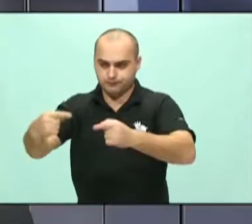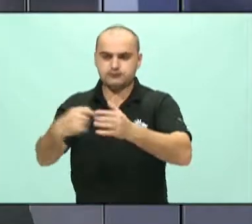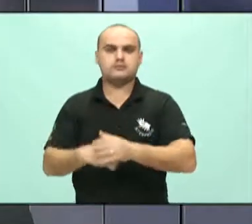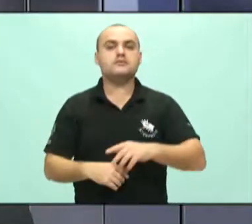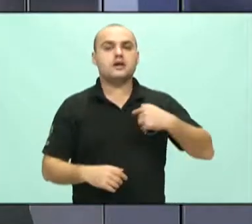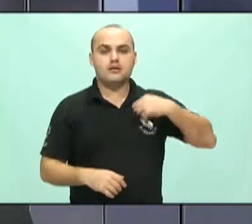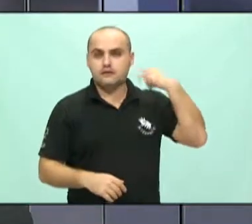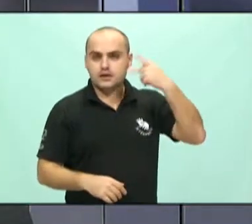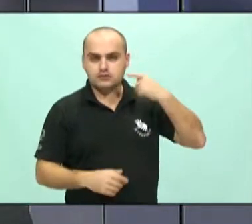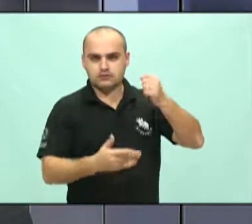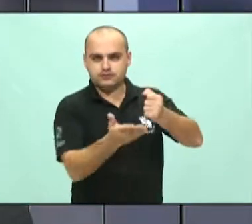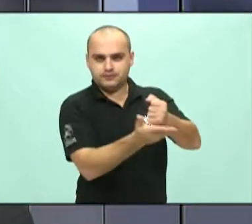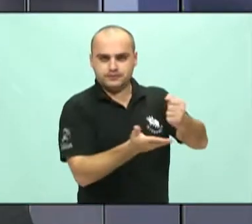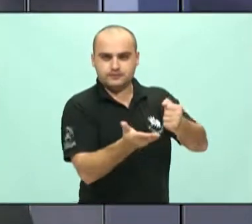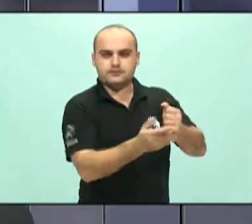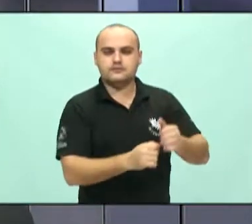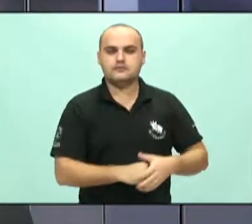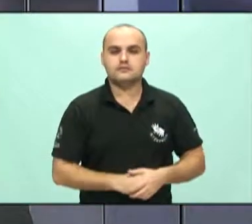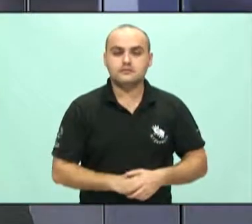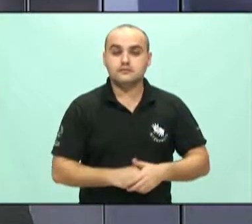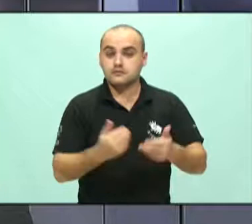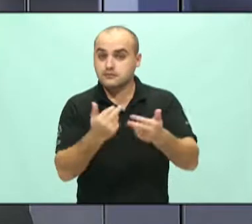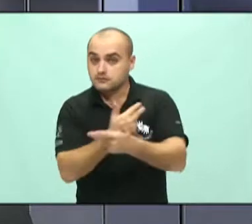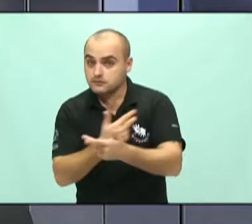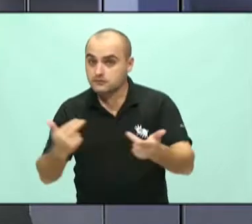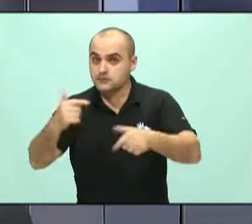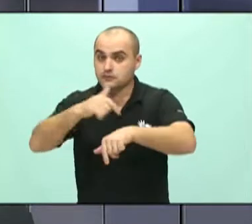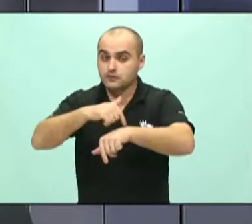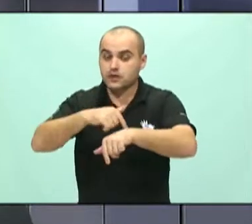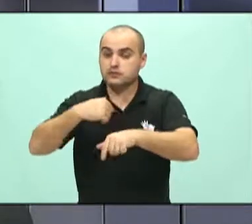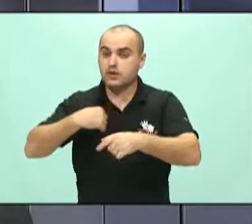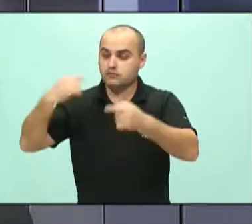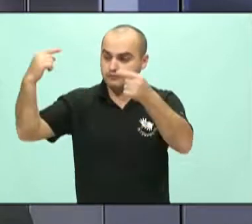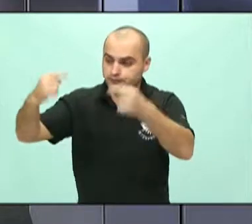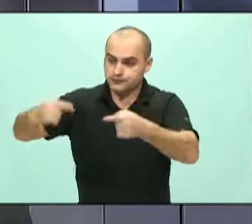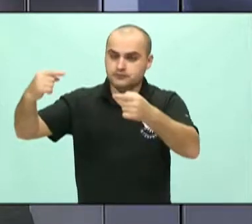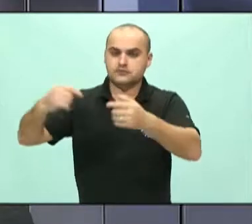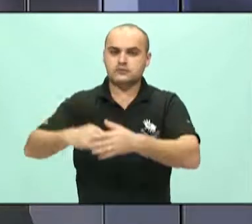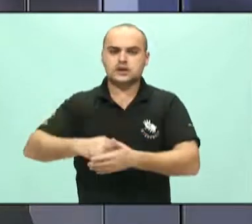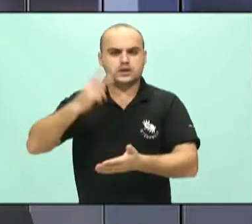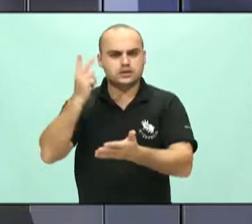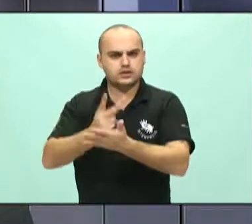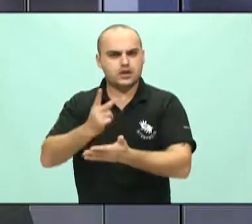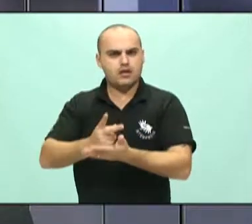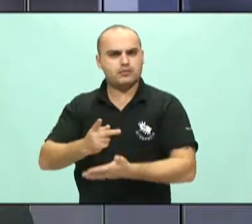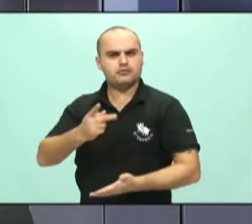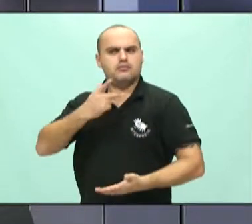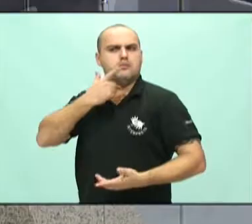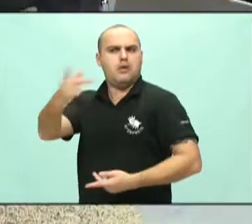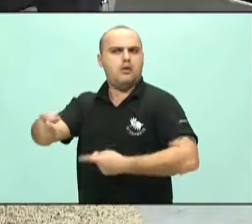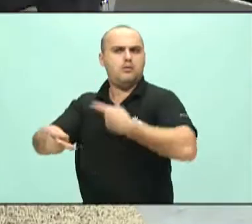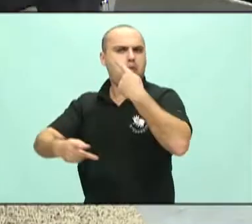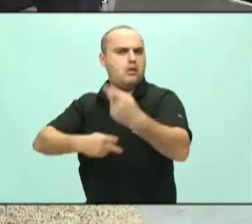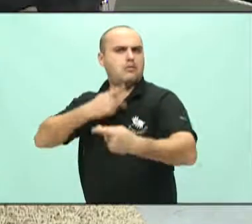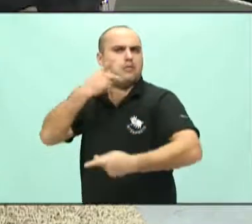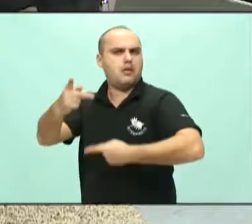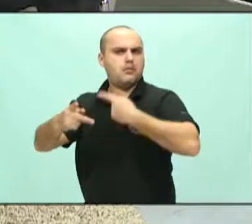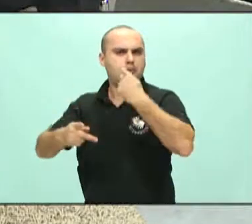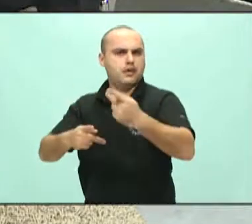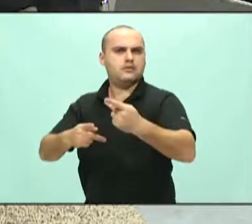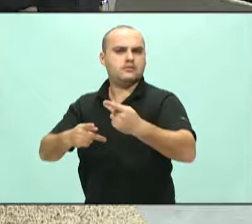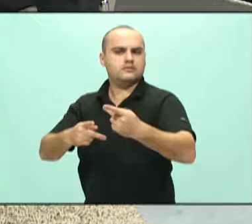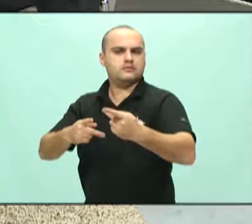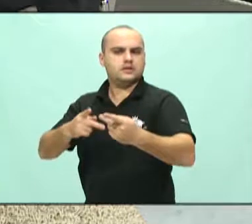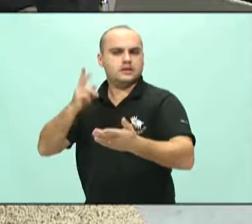nessa casa em quantos momentos como oposição, levantando a voz, sendo contundente naquilo que precisava e dando